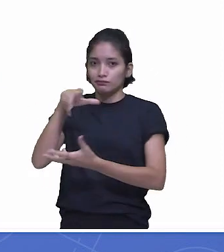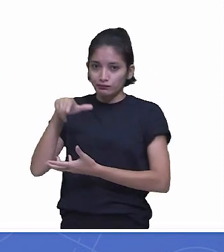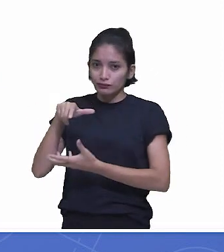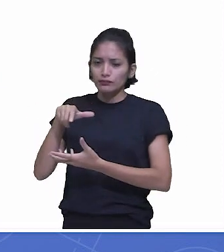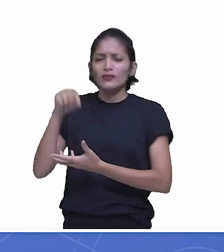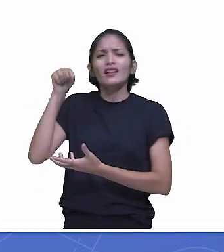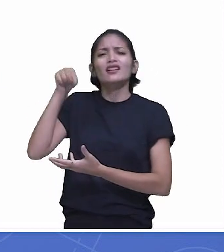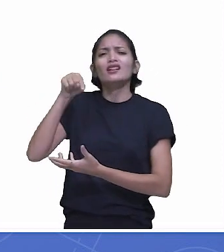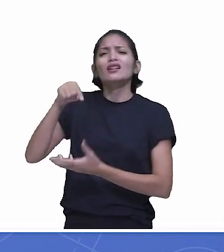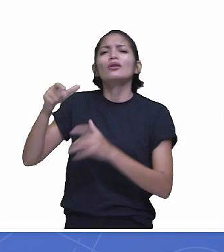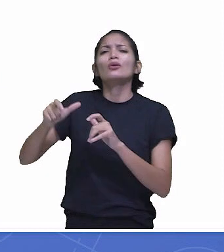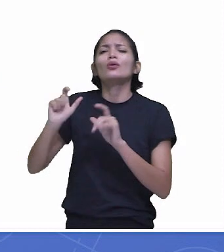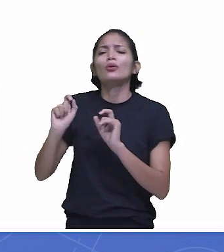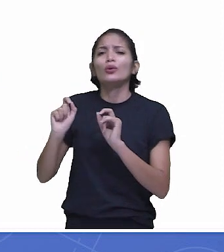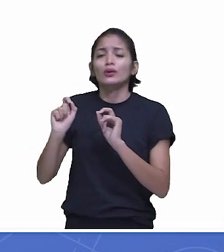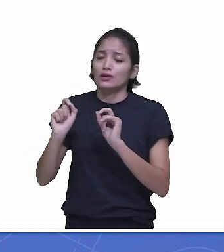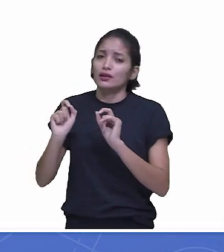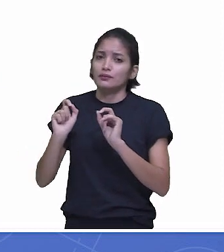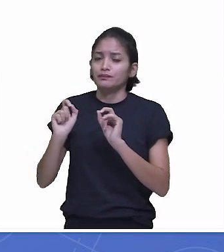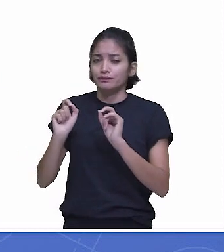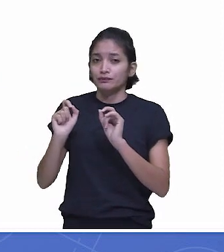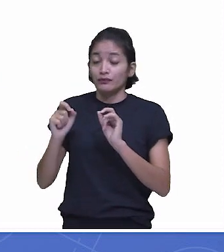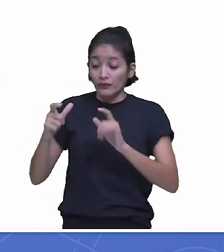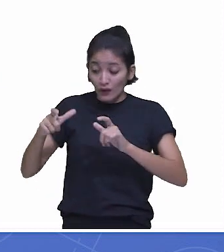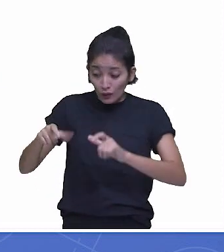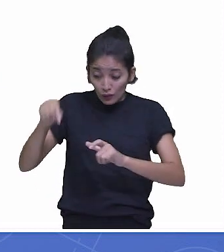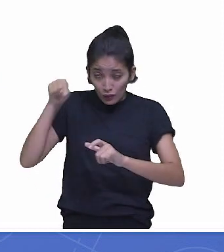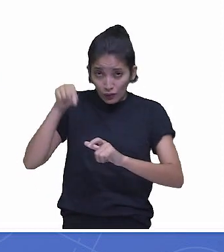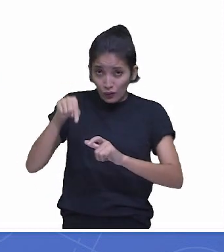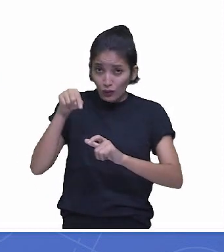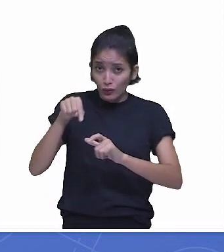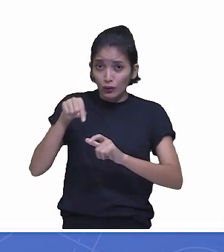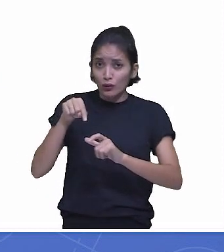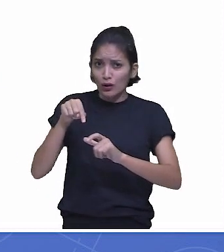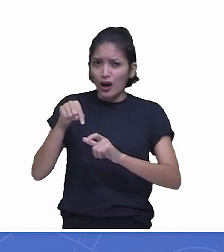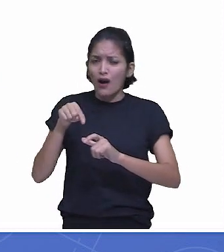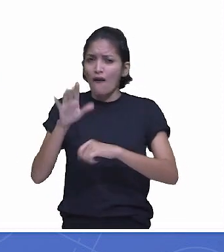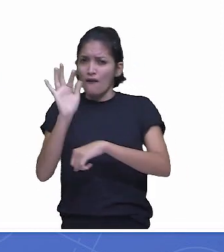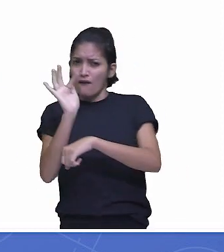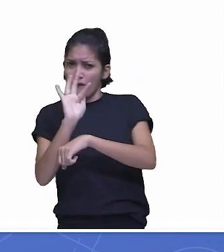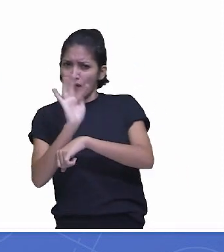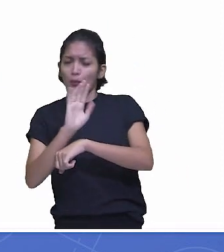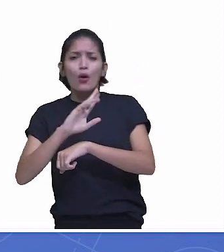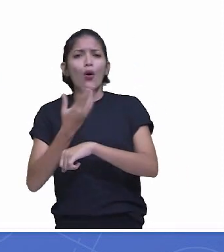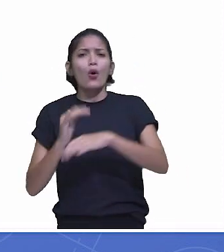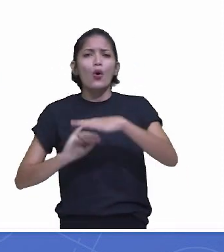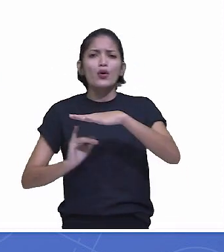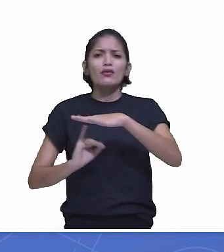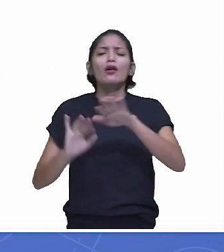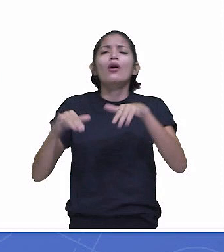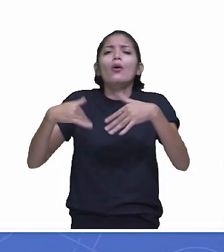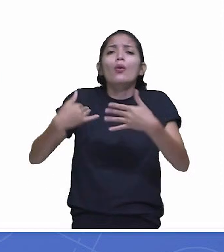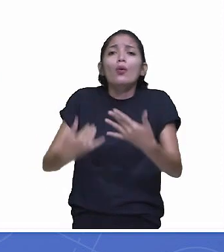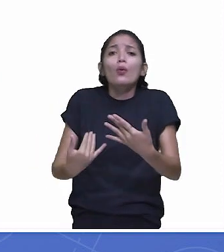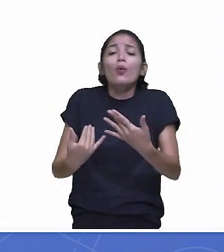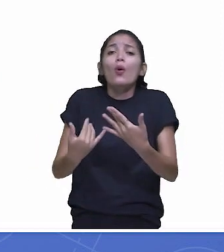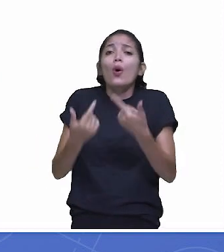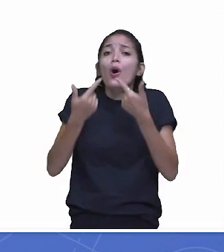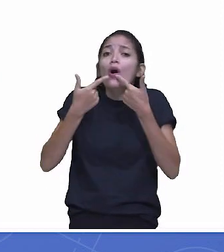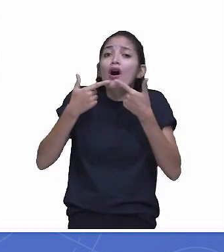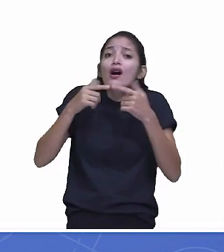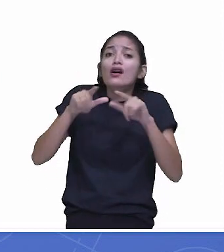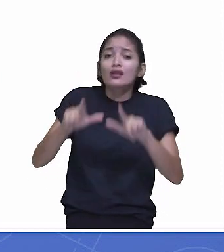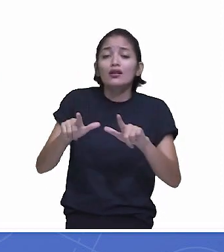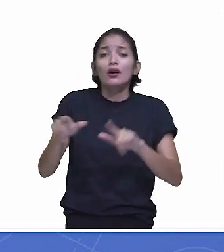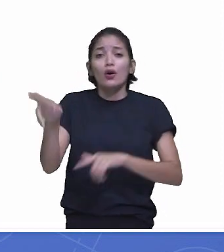pessoal, observem, é um local formal ou informal? Que linguagem é